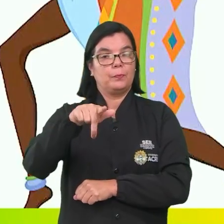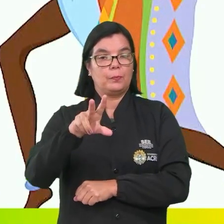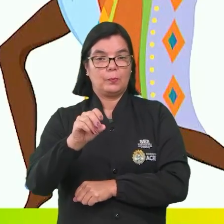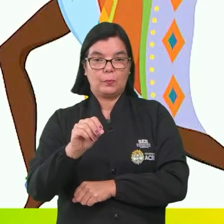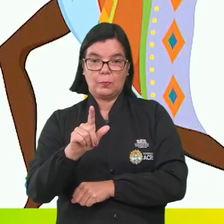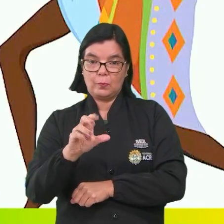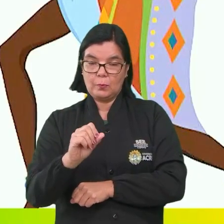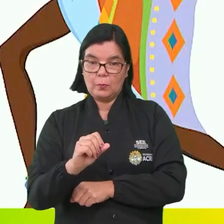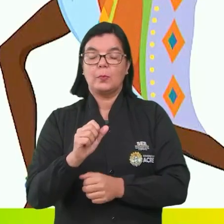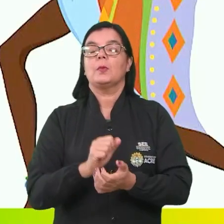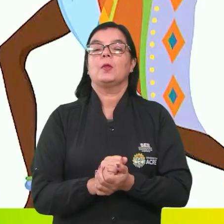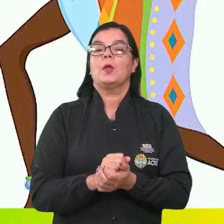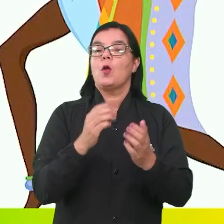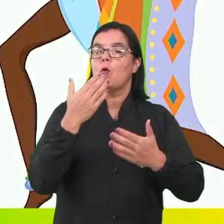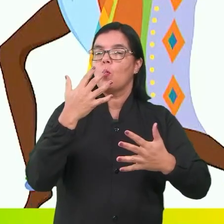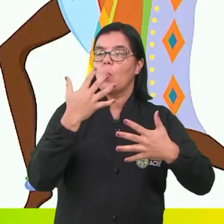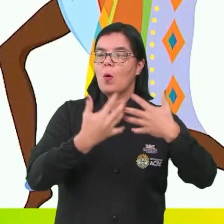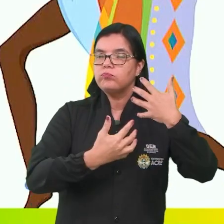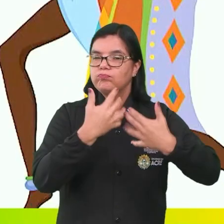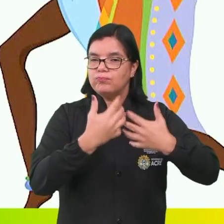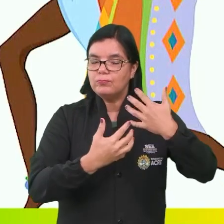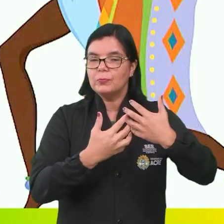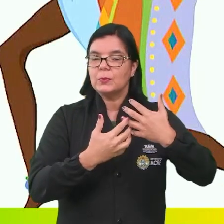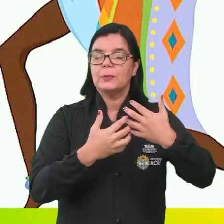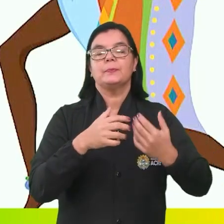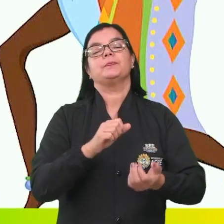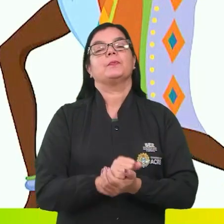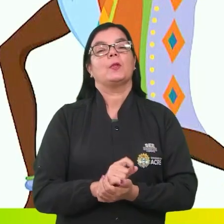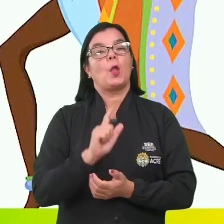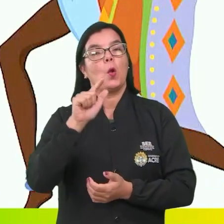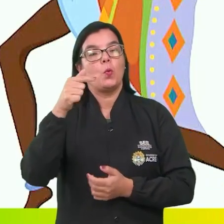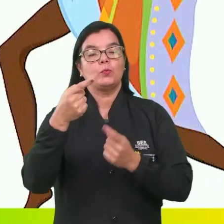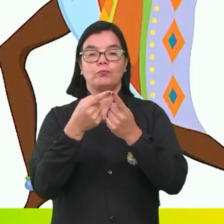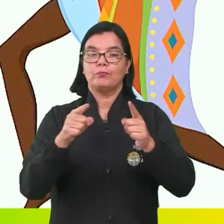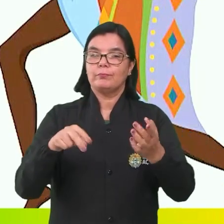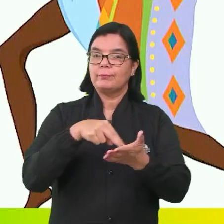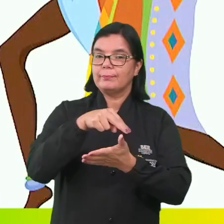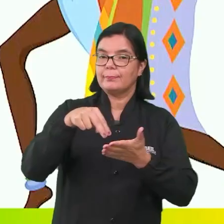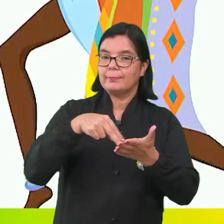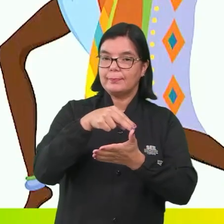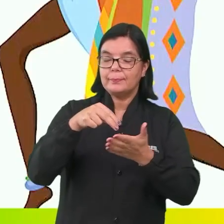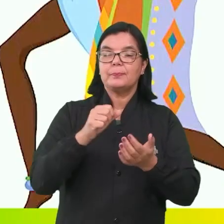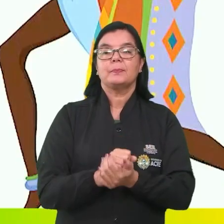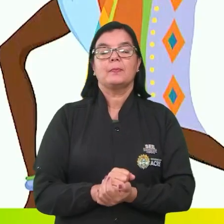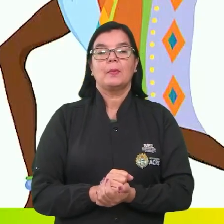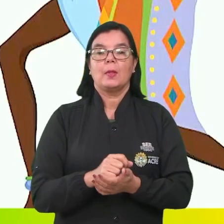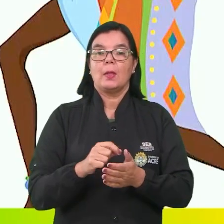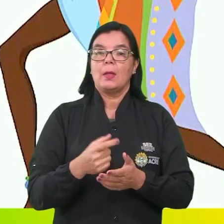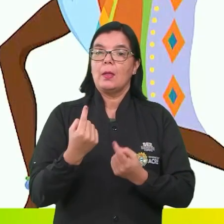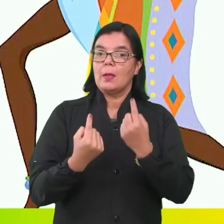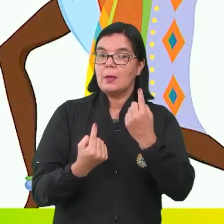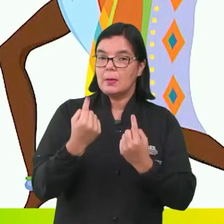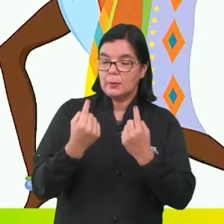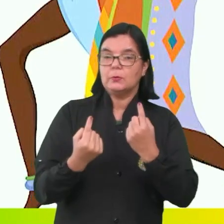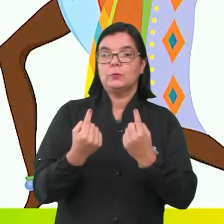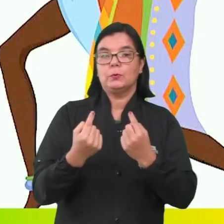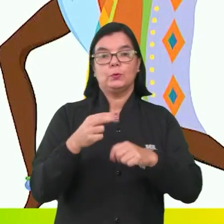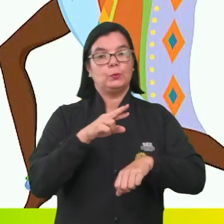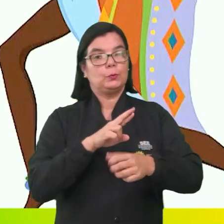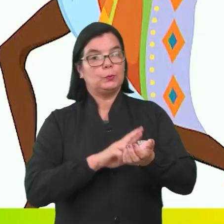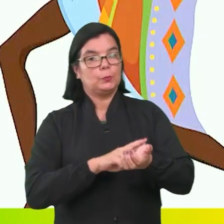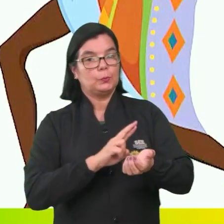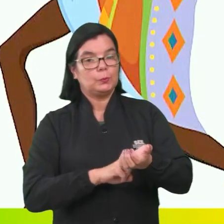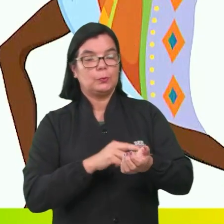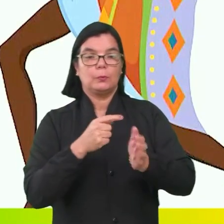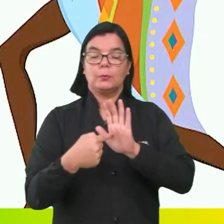confundido com o zouk, que é outro gênero musical e de dança. Então, está entre os ritmos que